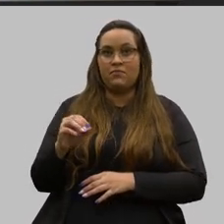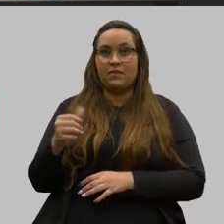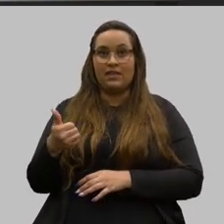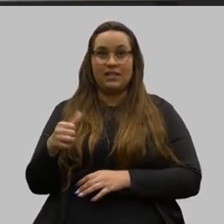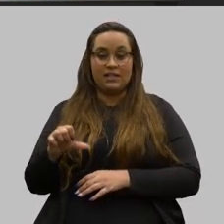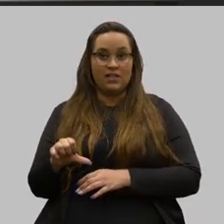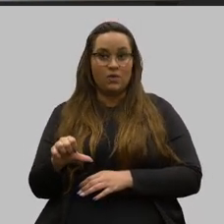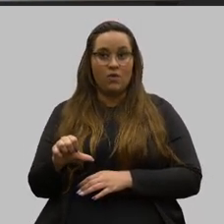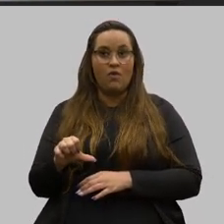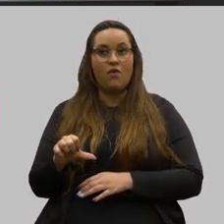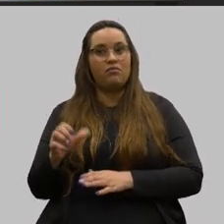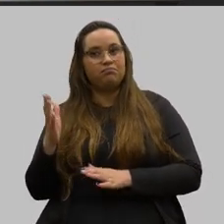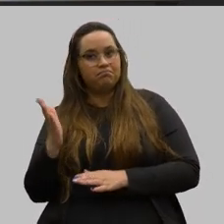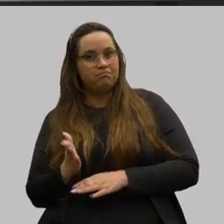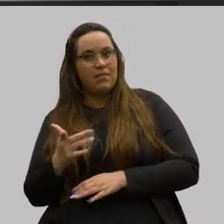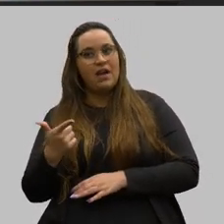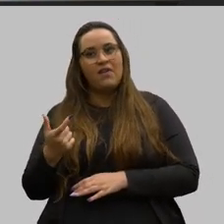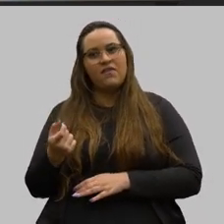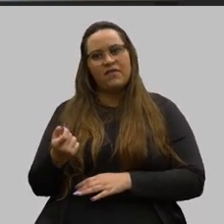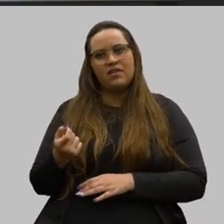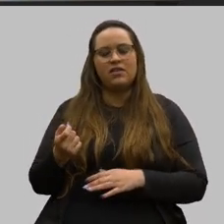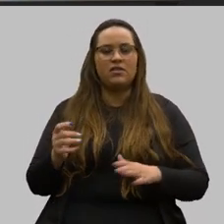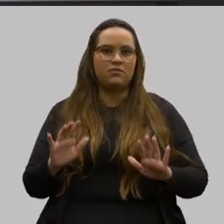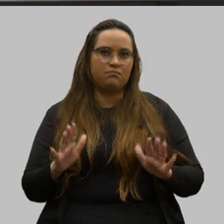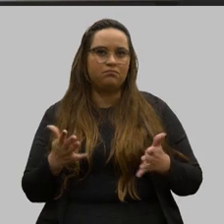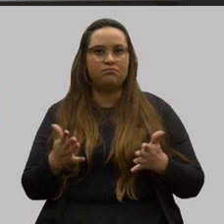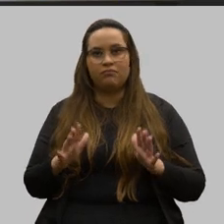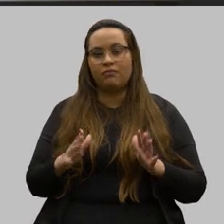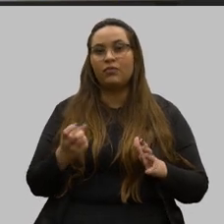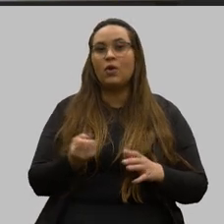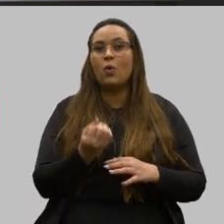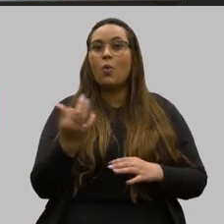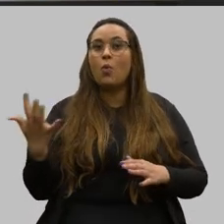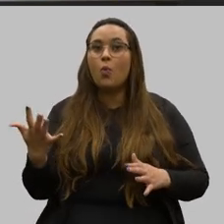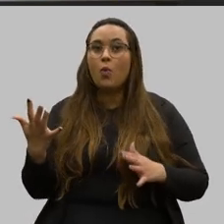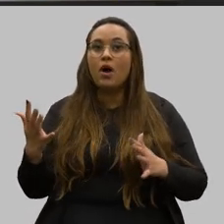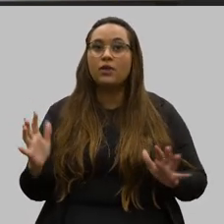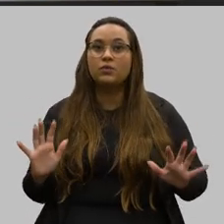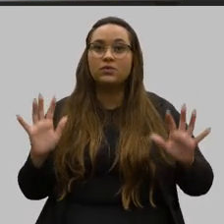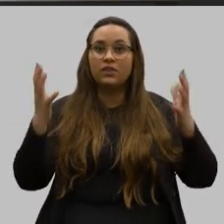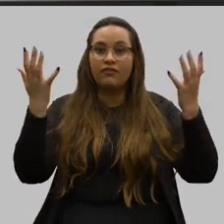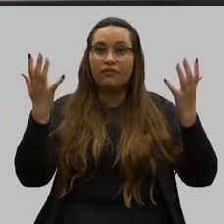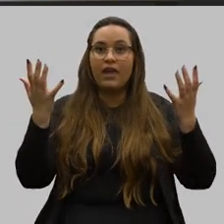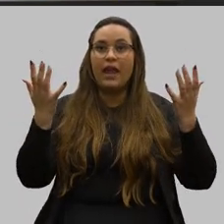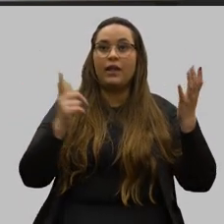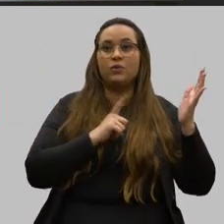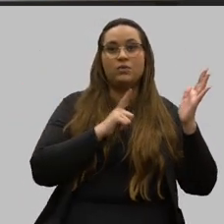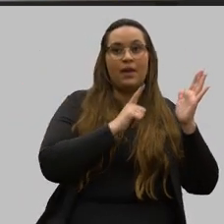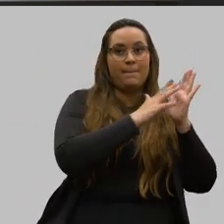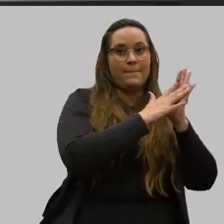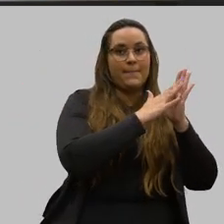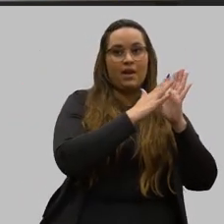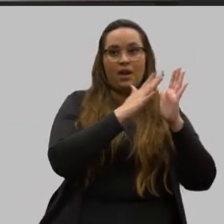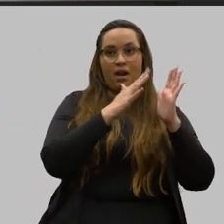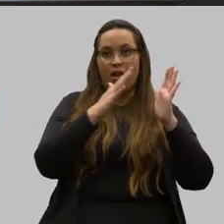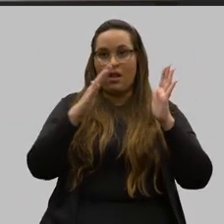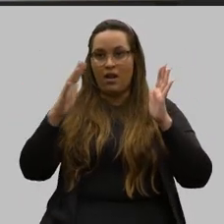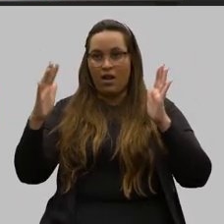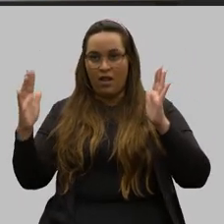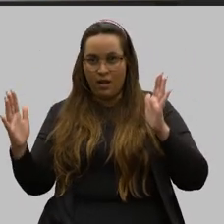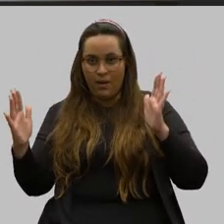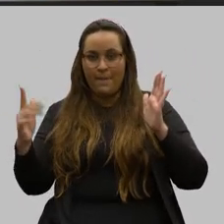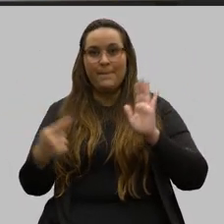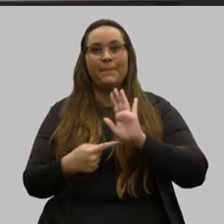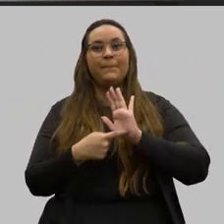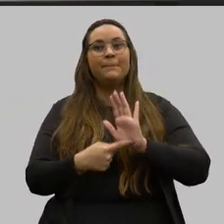E20 a gente já traz um planeja Quantos eventos ou quais os eventos vão ocorrer ao longo do ano Então esse é o planejamento que